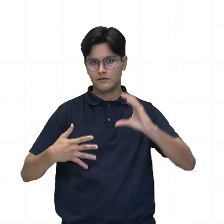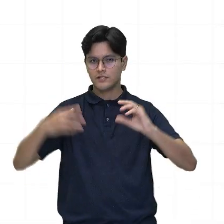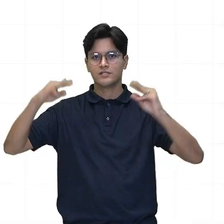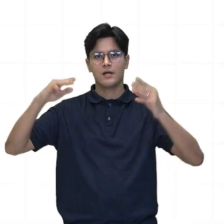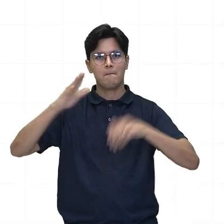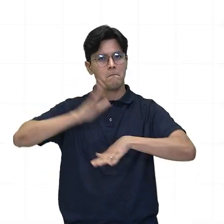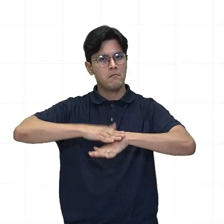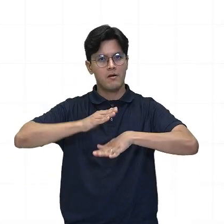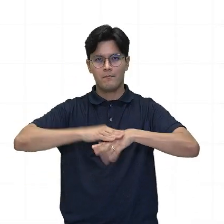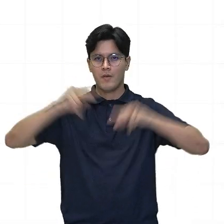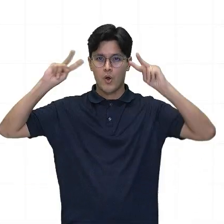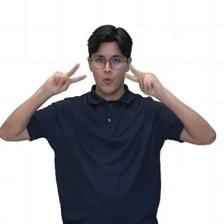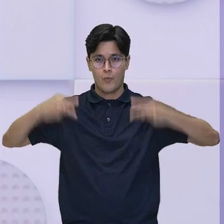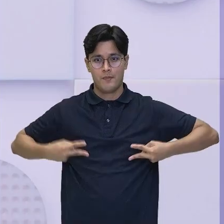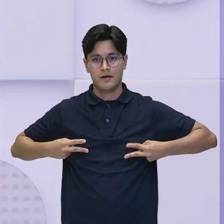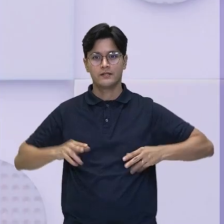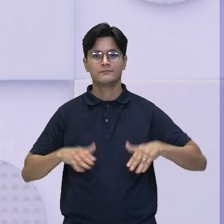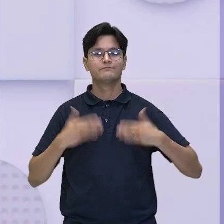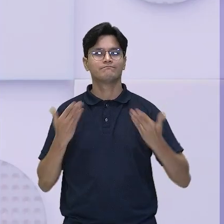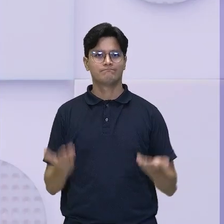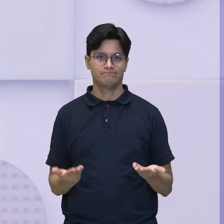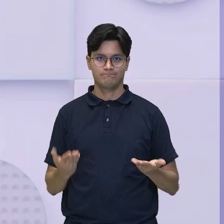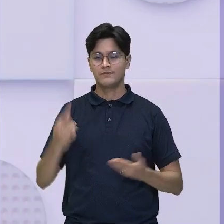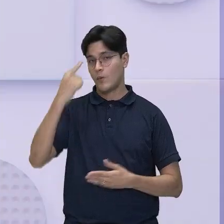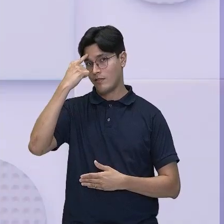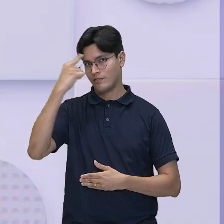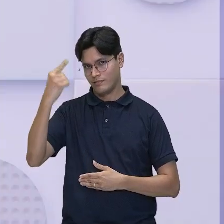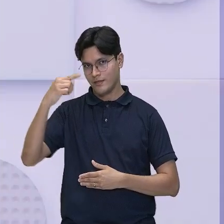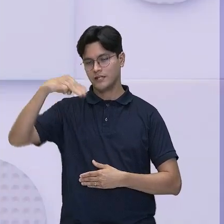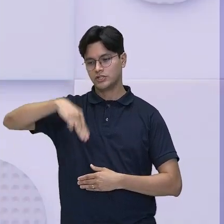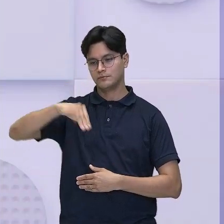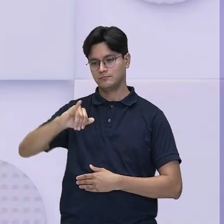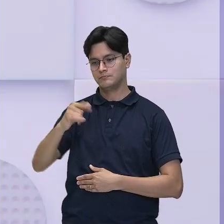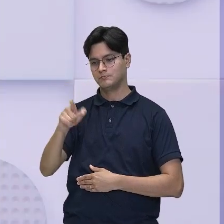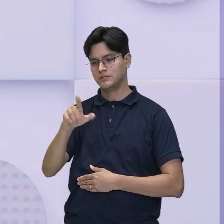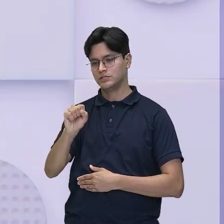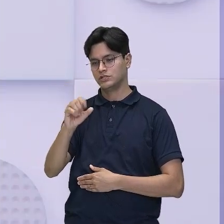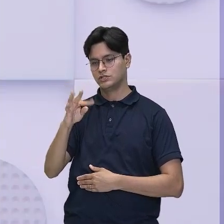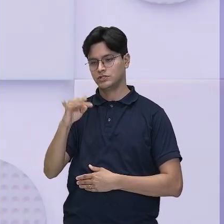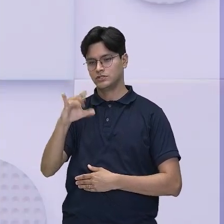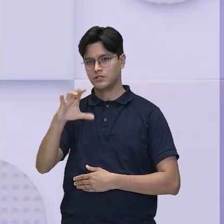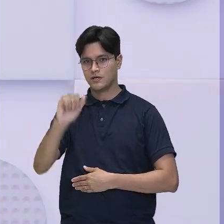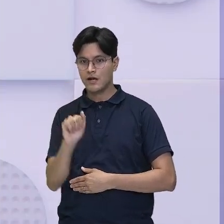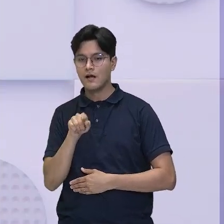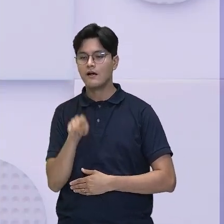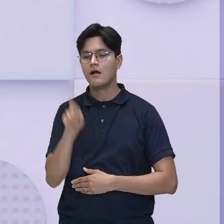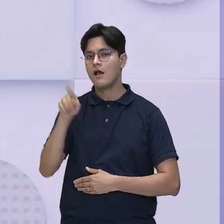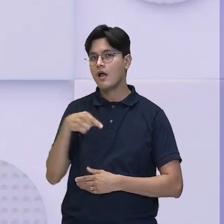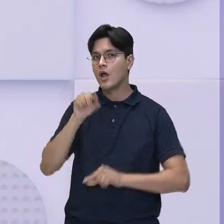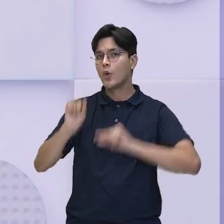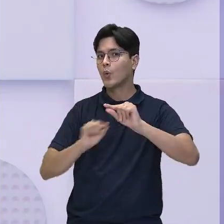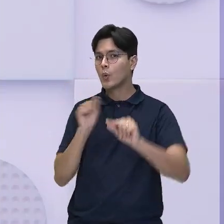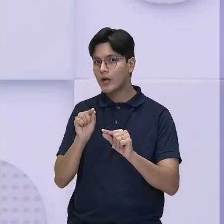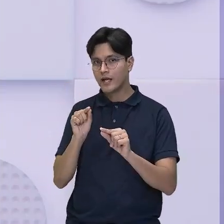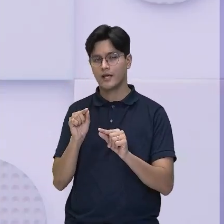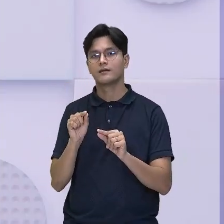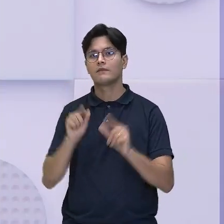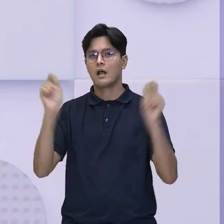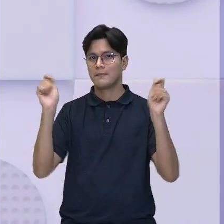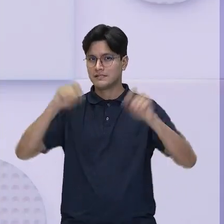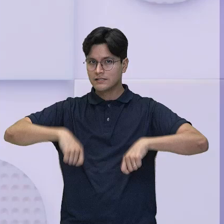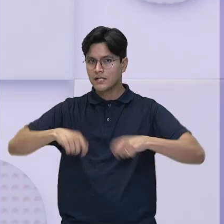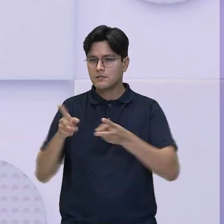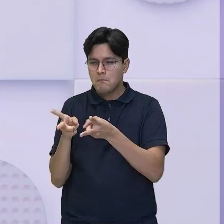essa ideia de mística como um aprofundamento da percepção de mundo, da percepção de